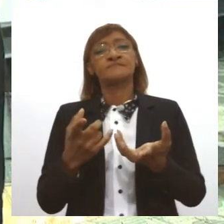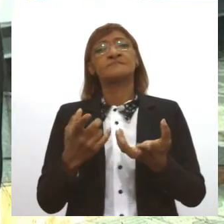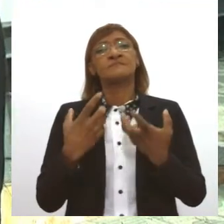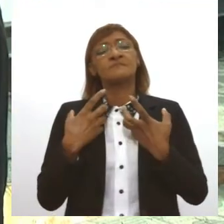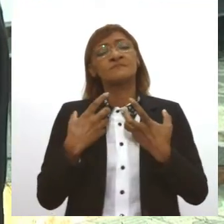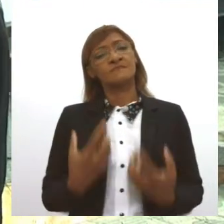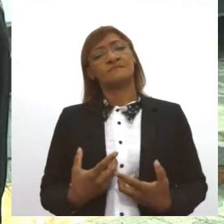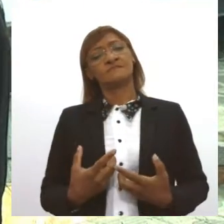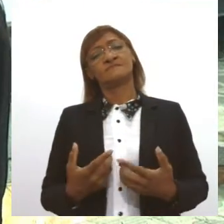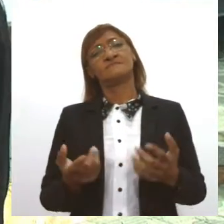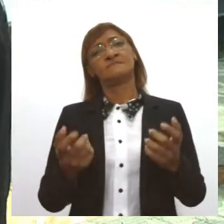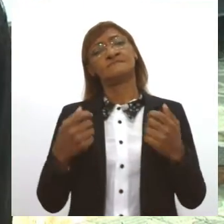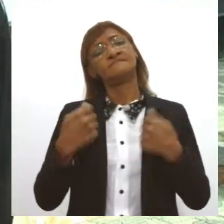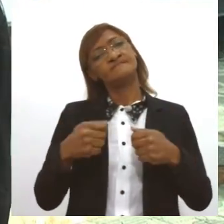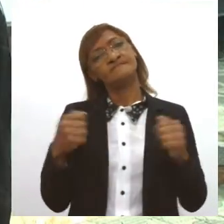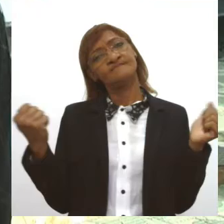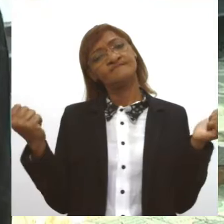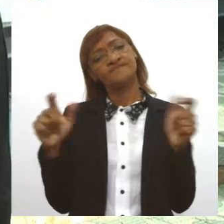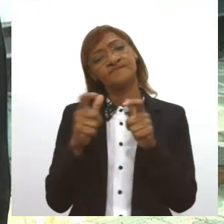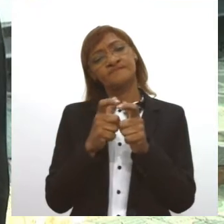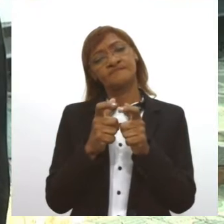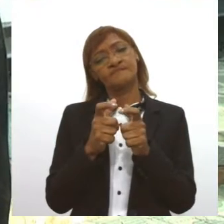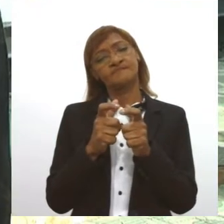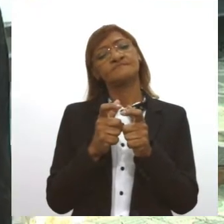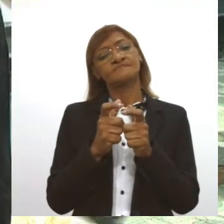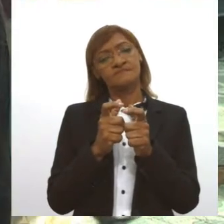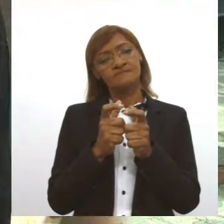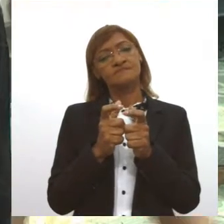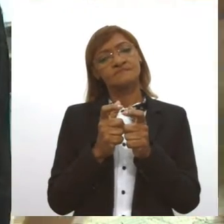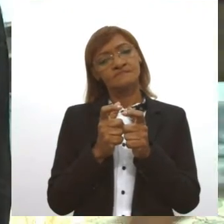Porque essa espera, eu imagino que seja